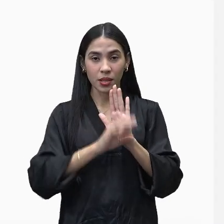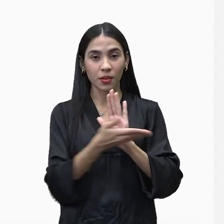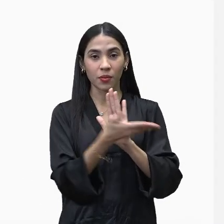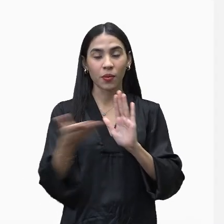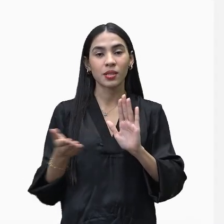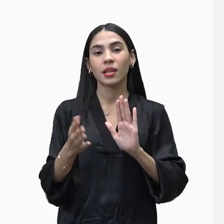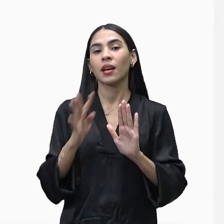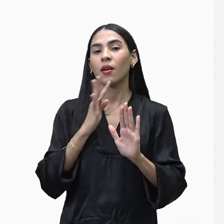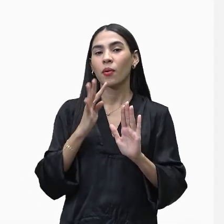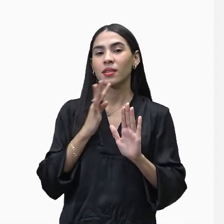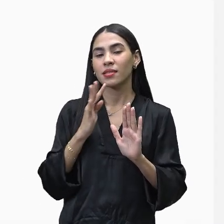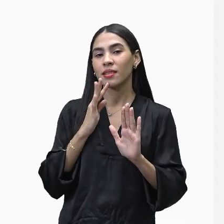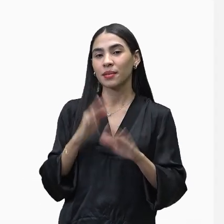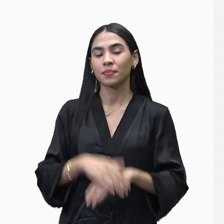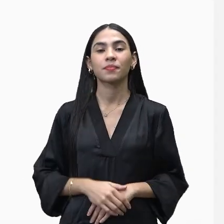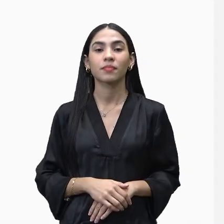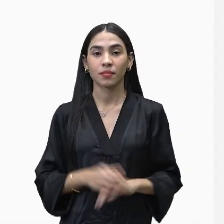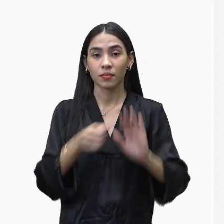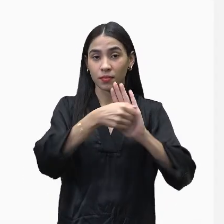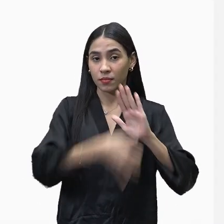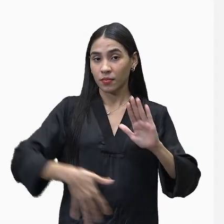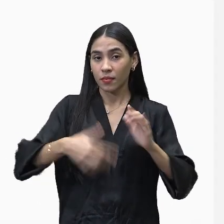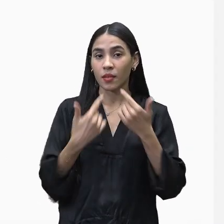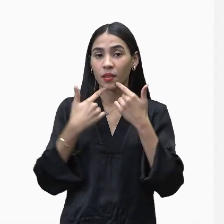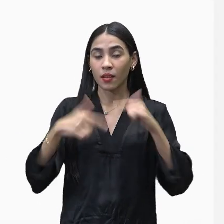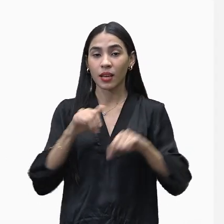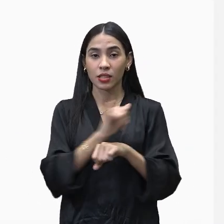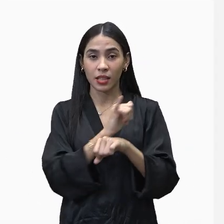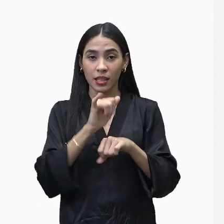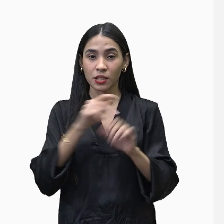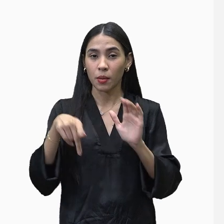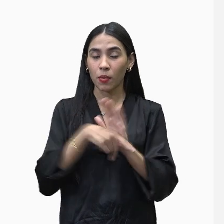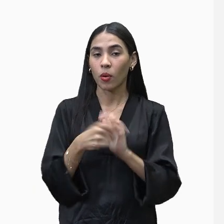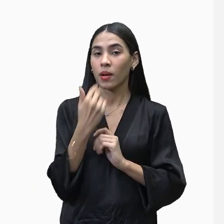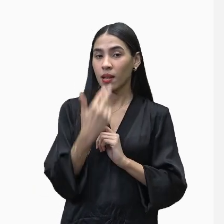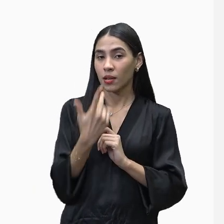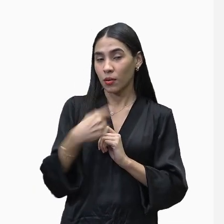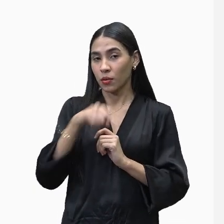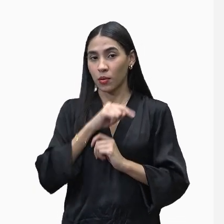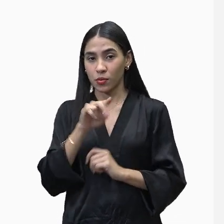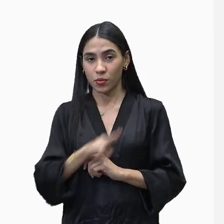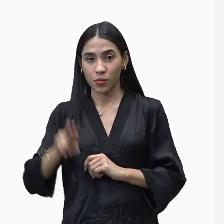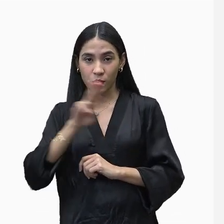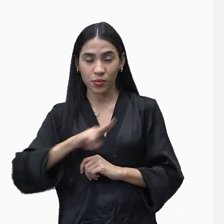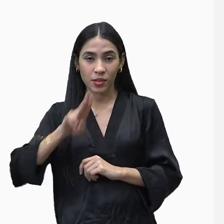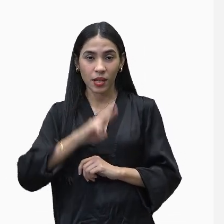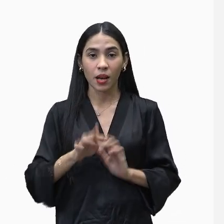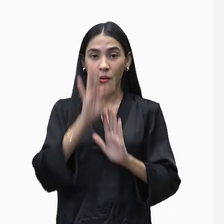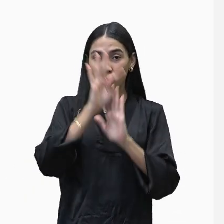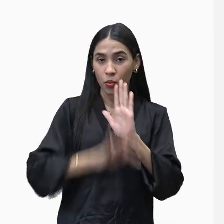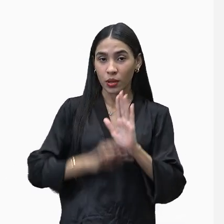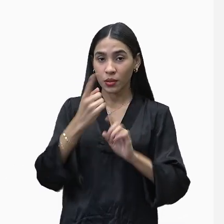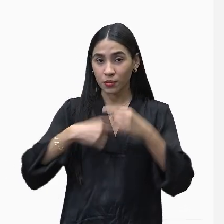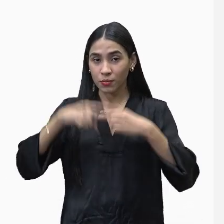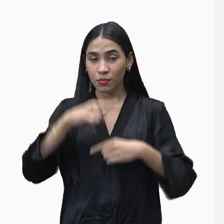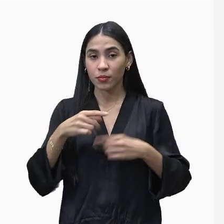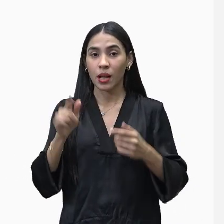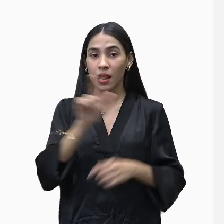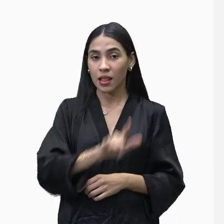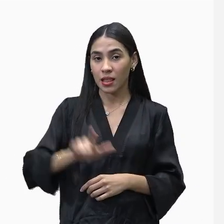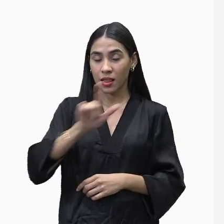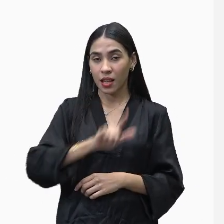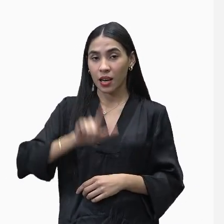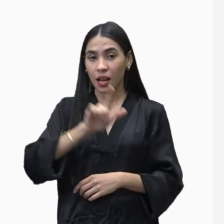vocês possam visualizar, as figuras de linguagem são recursos da língua que podemos utilizar para tornar o texto literário,